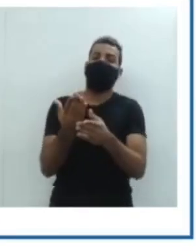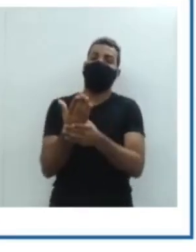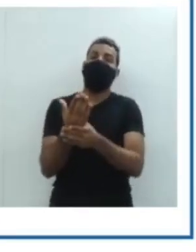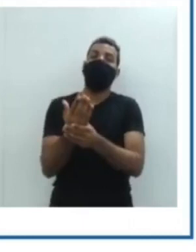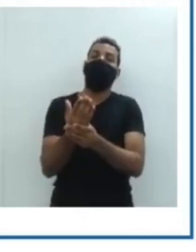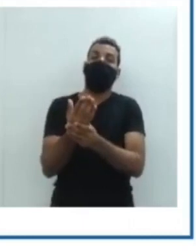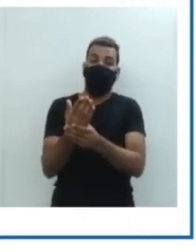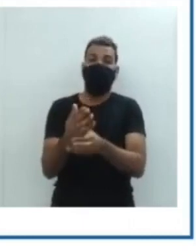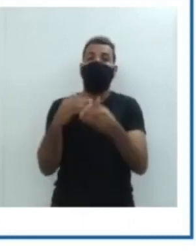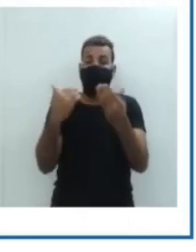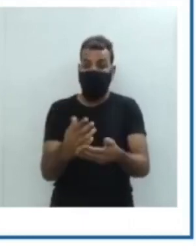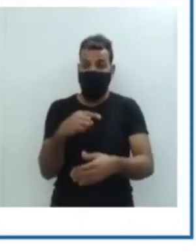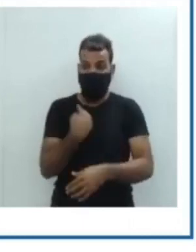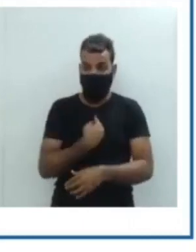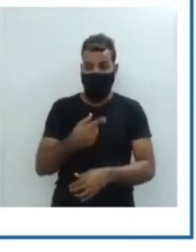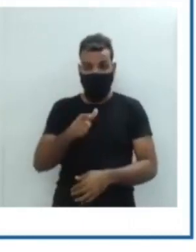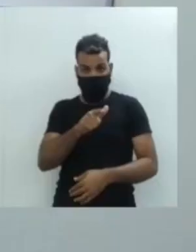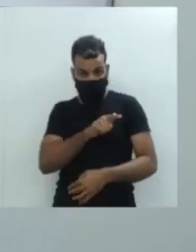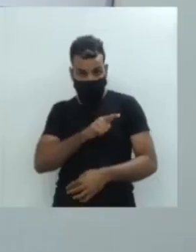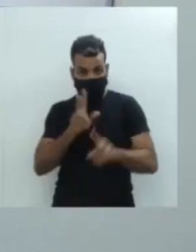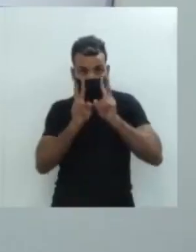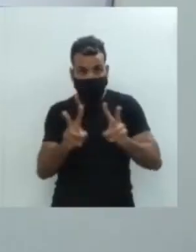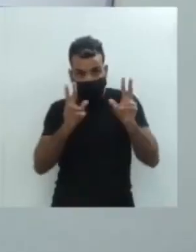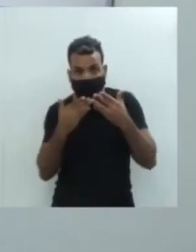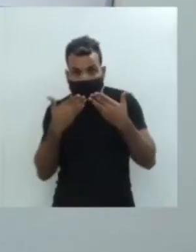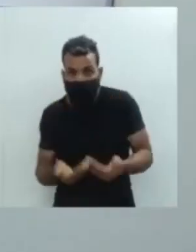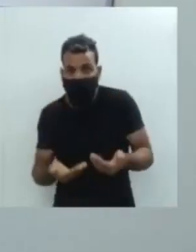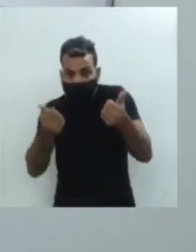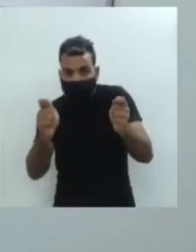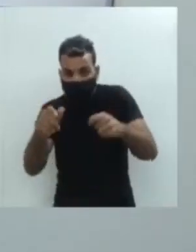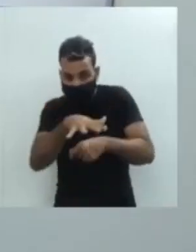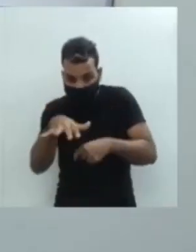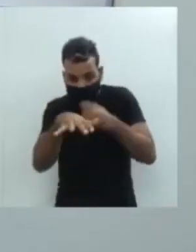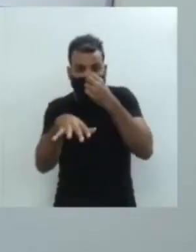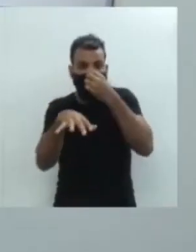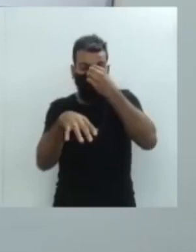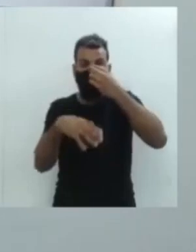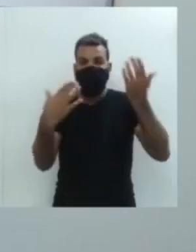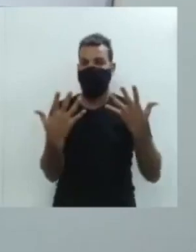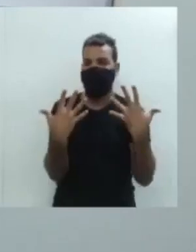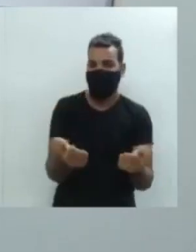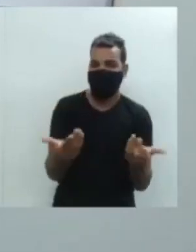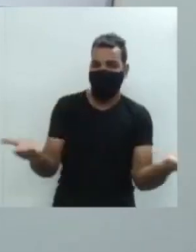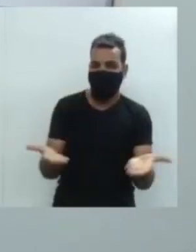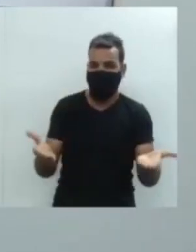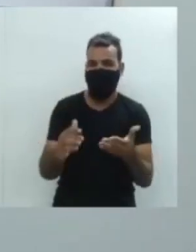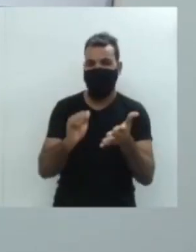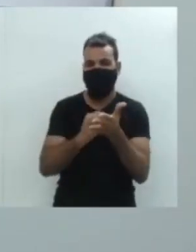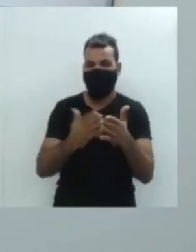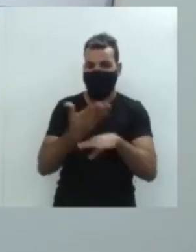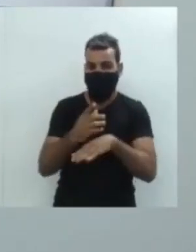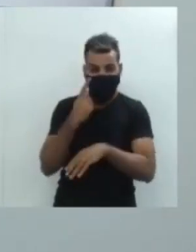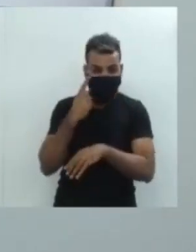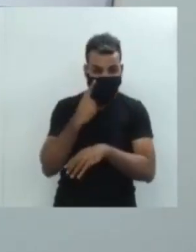Então para que a gente possa ter uma visualização melhor desses Passos Vamos agora para nossa atividade prática